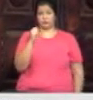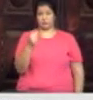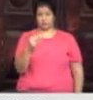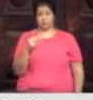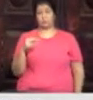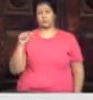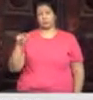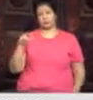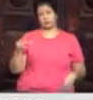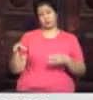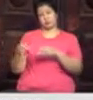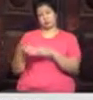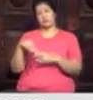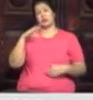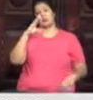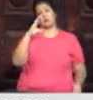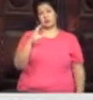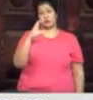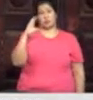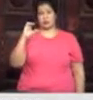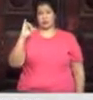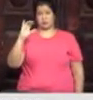Secretaria de Educação do Estado